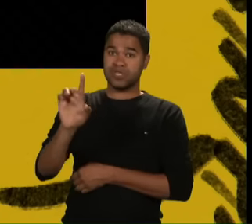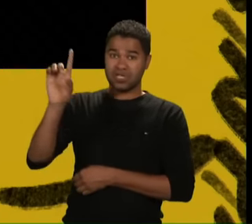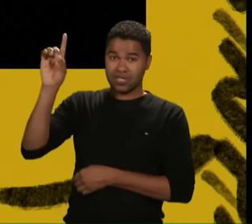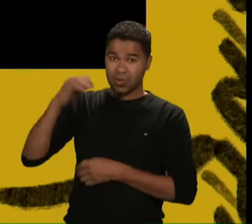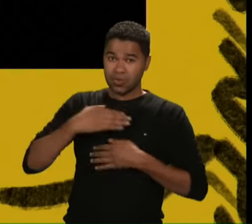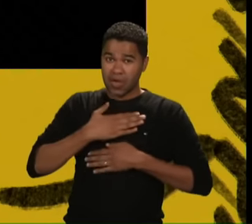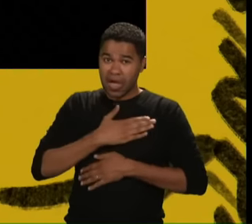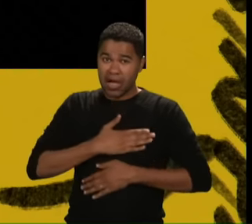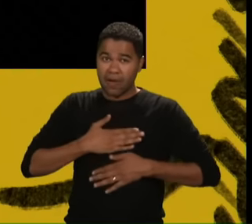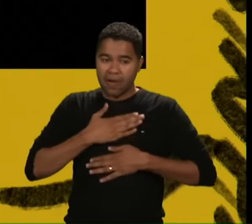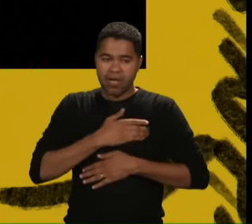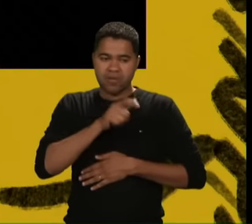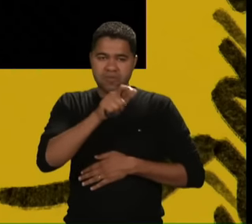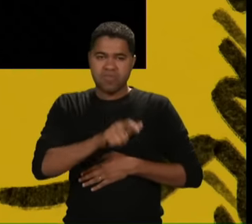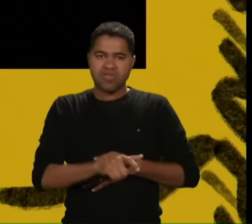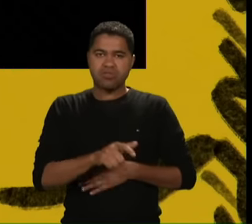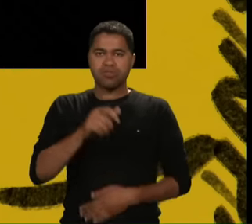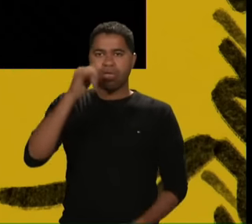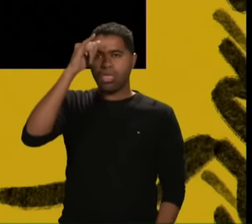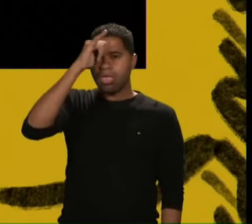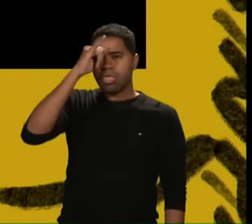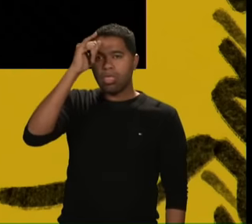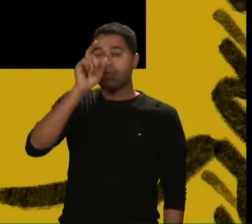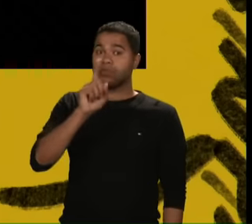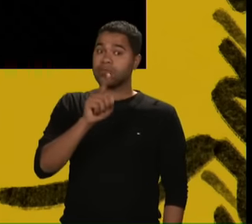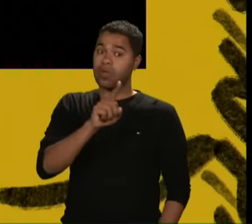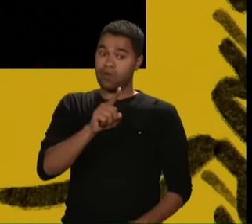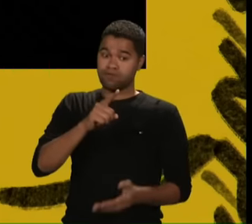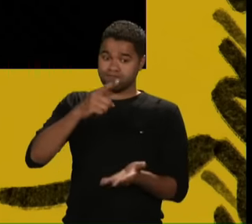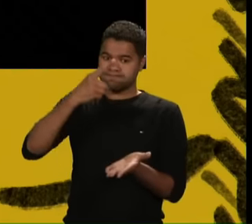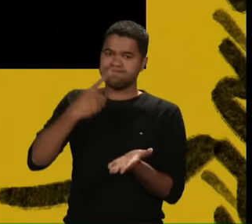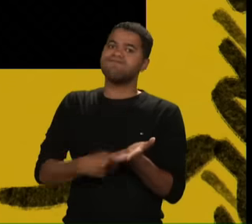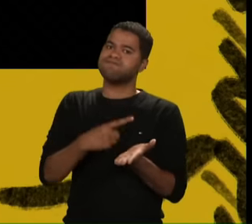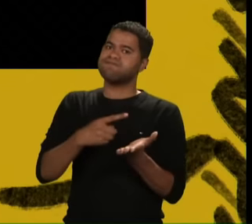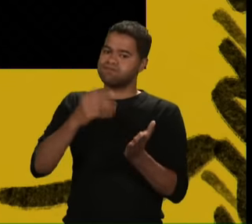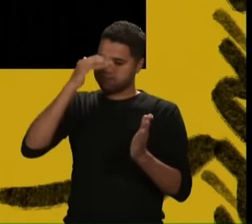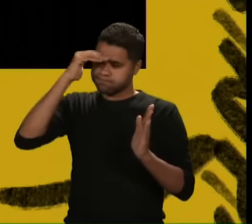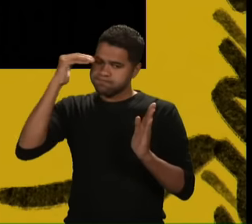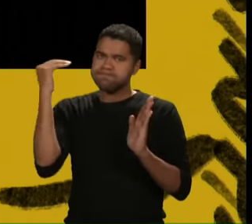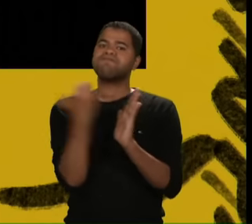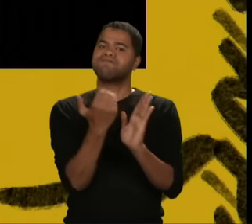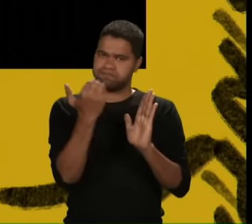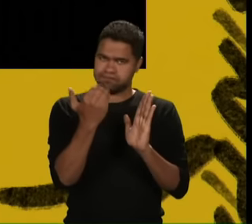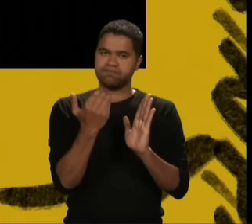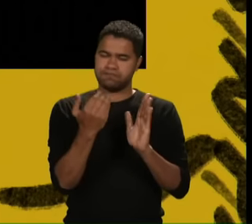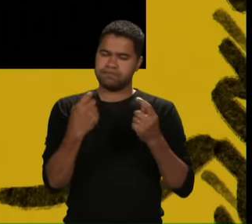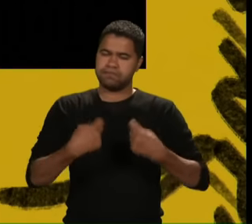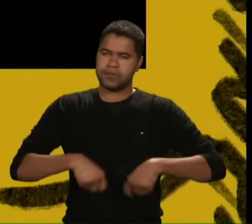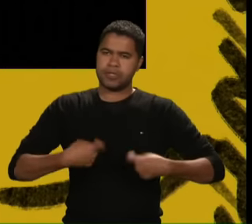agrada de tolos. Cumpre o voto que fazes.